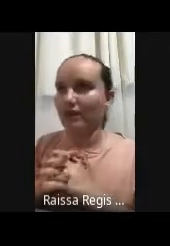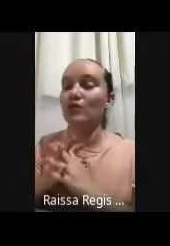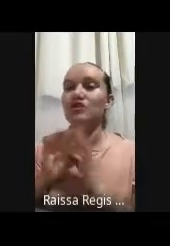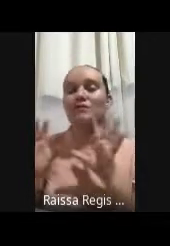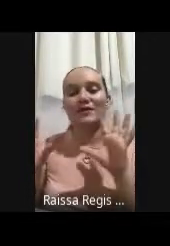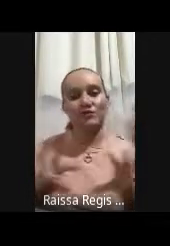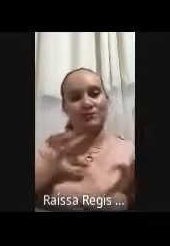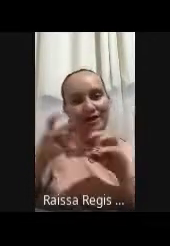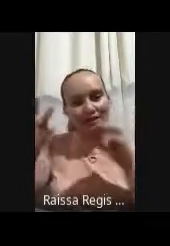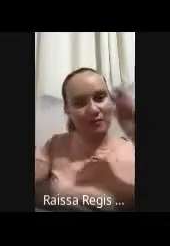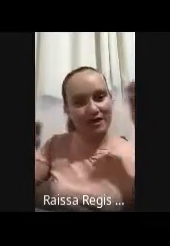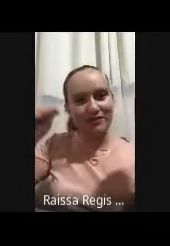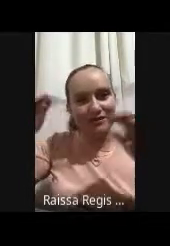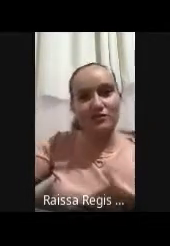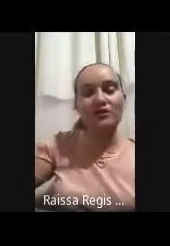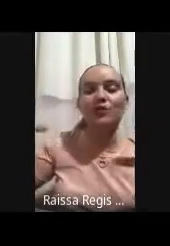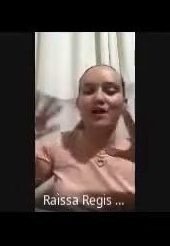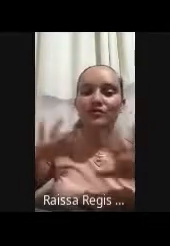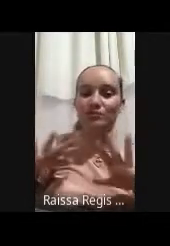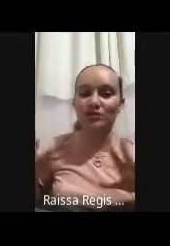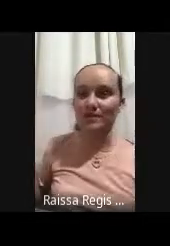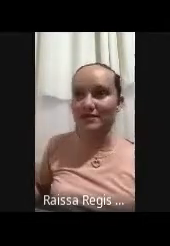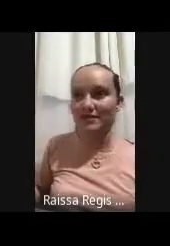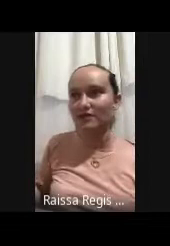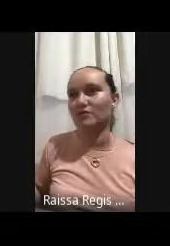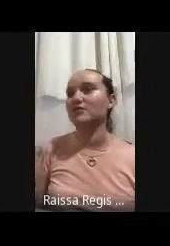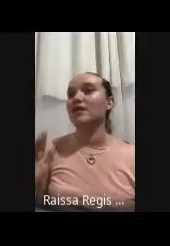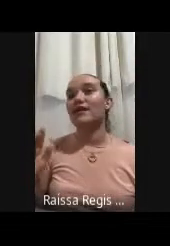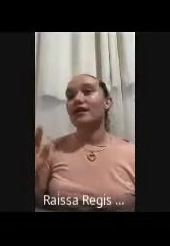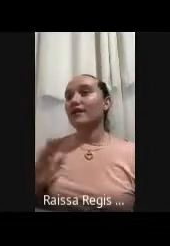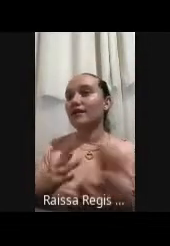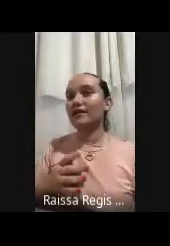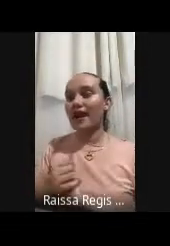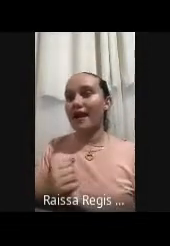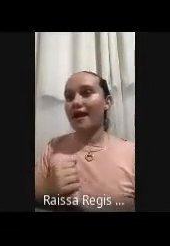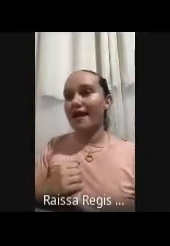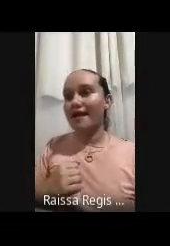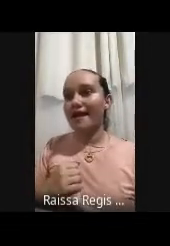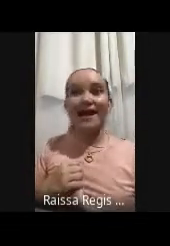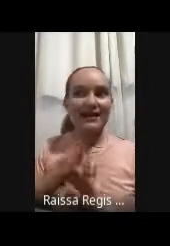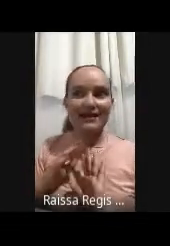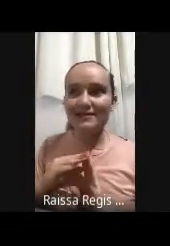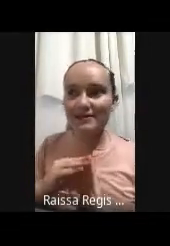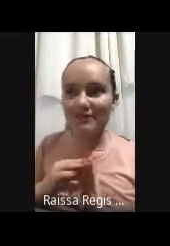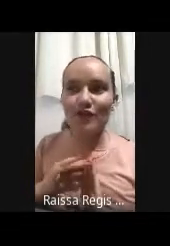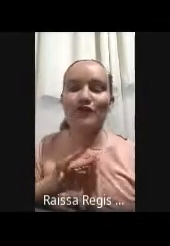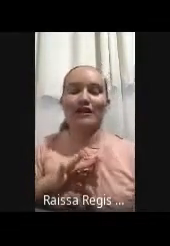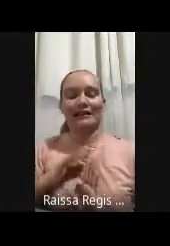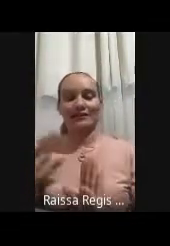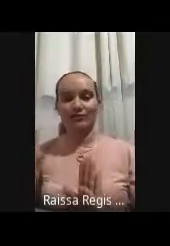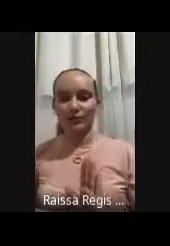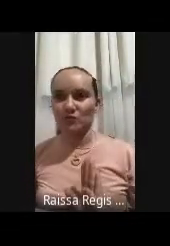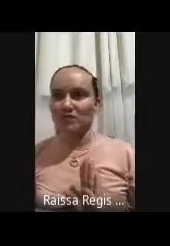gente tem pessoas espalhadas no Brasil inteiro estudando quatro tipos de representações, que é a Elis, que eu vou falar